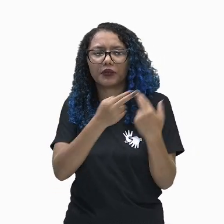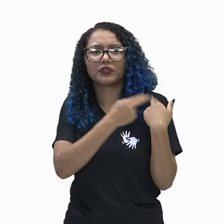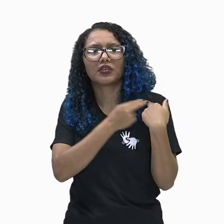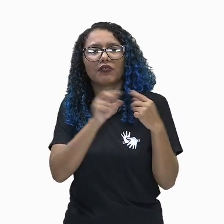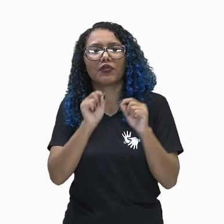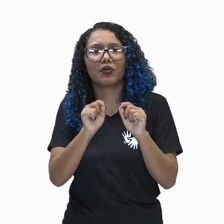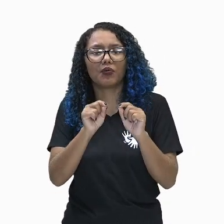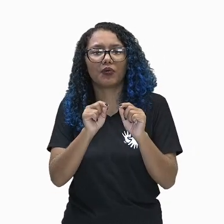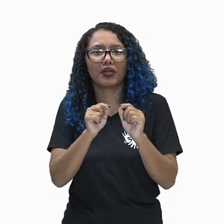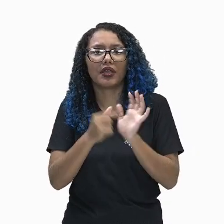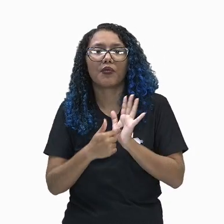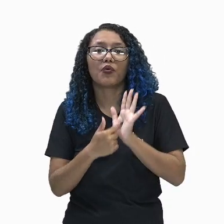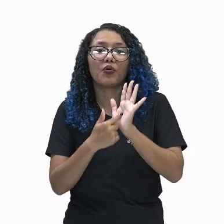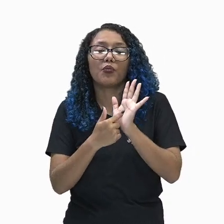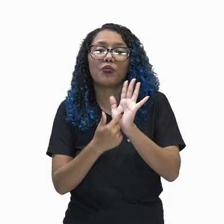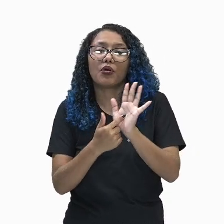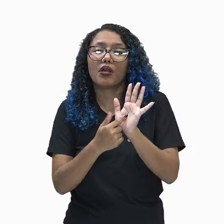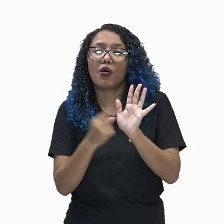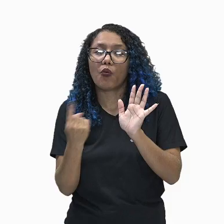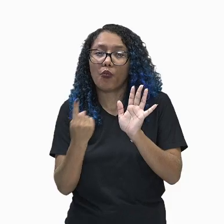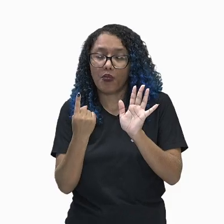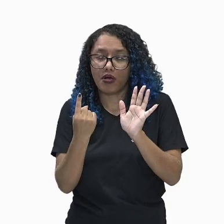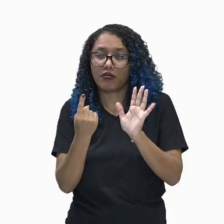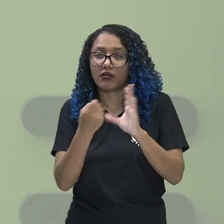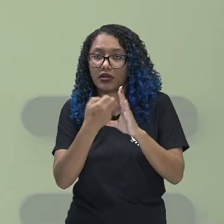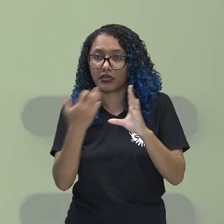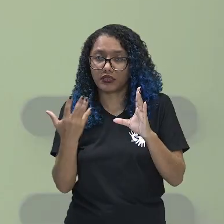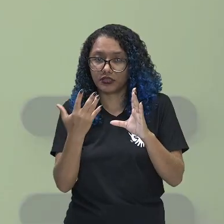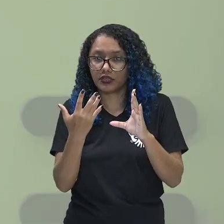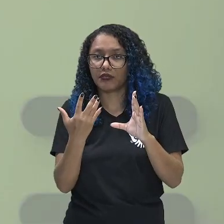característica ou mais de fenótipos.